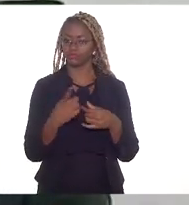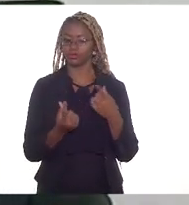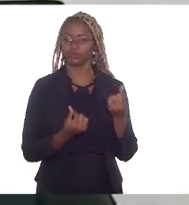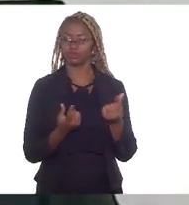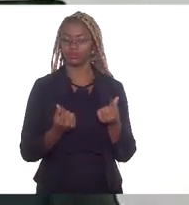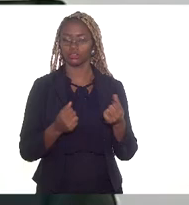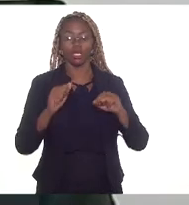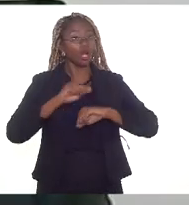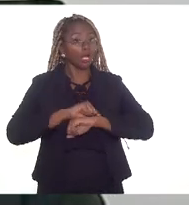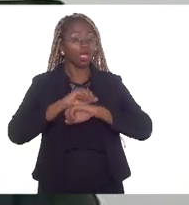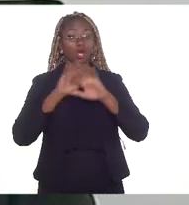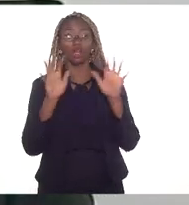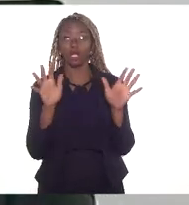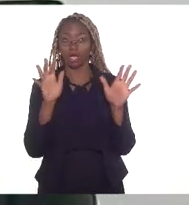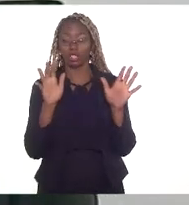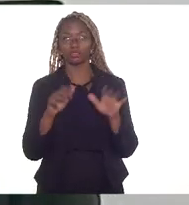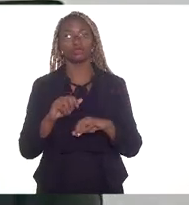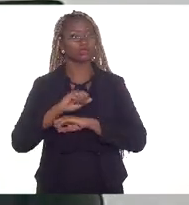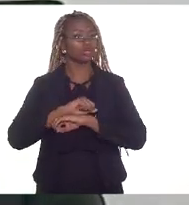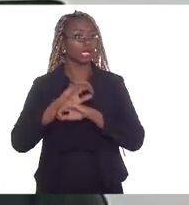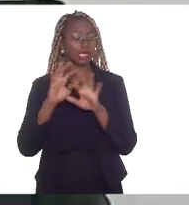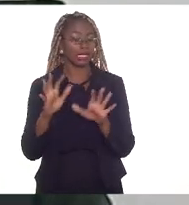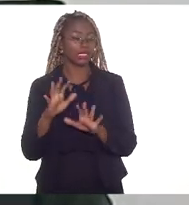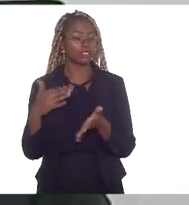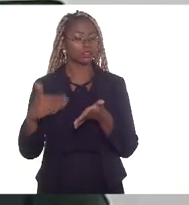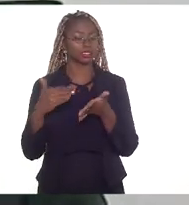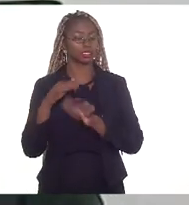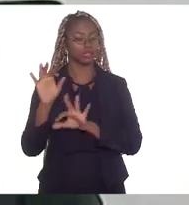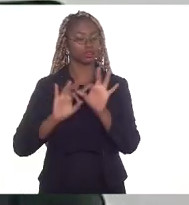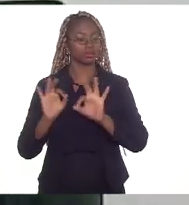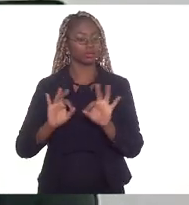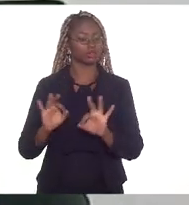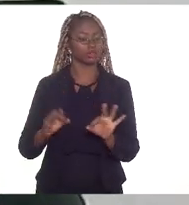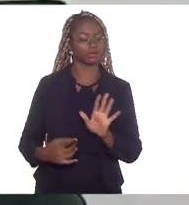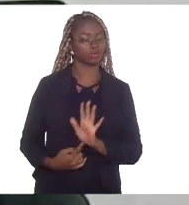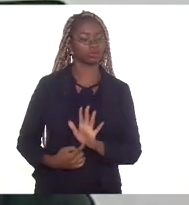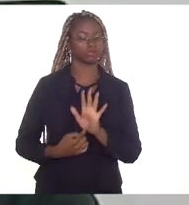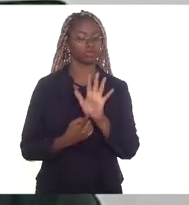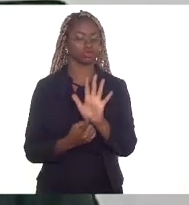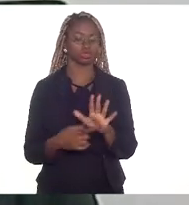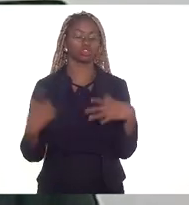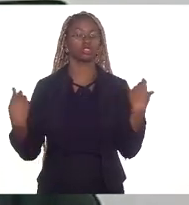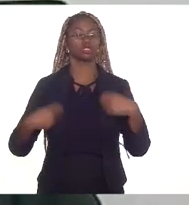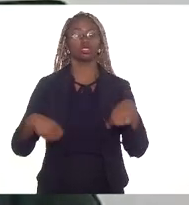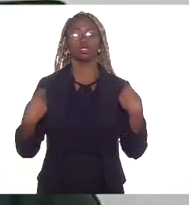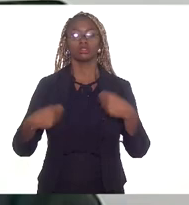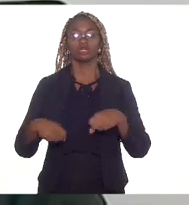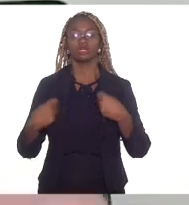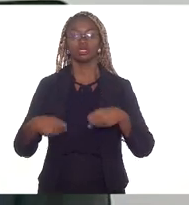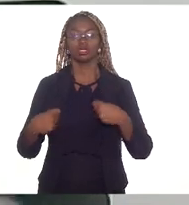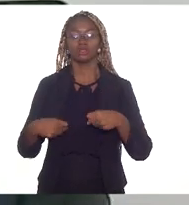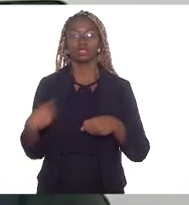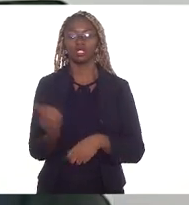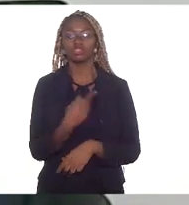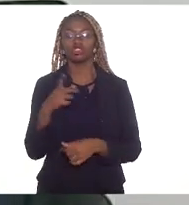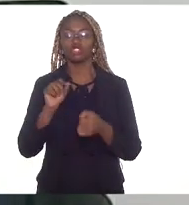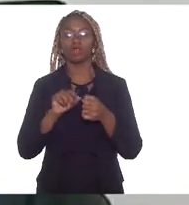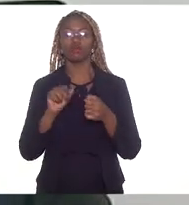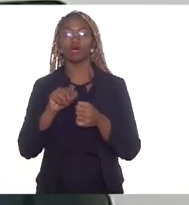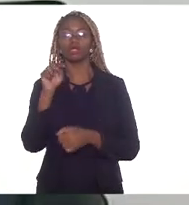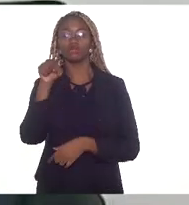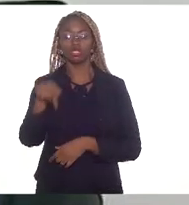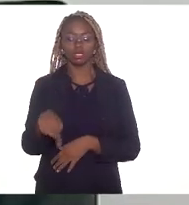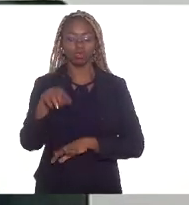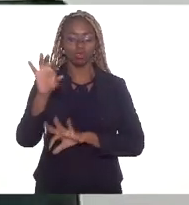É óbvio que quando a Secretaria de Planejamento nos aponta a necessidade de que nós façamos aqui